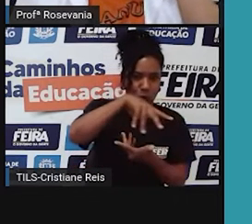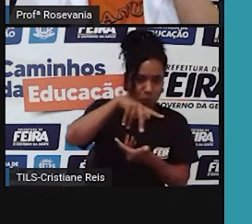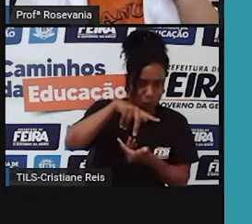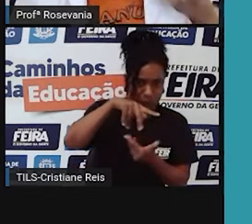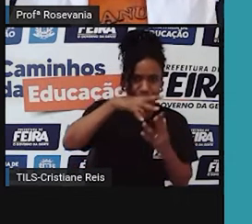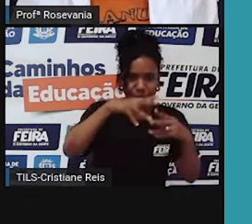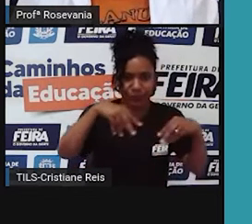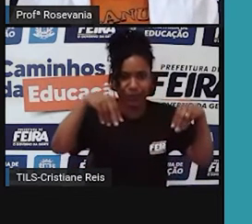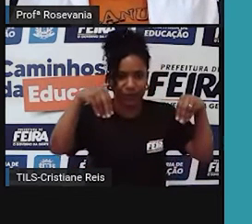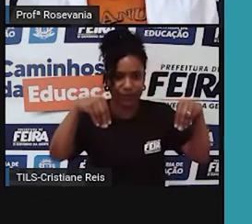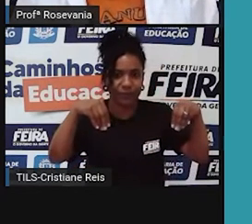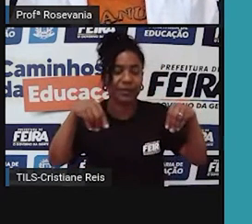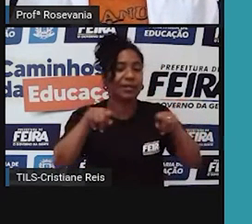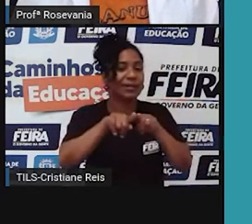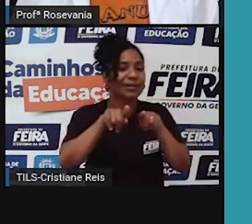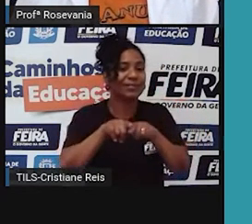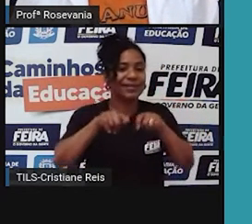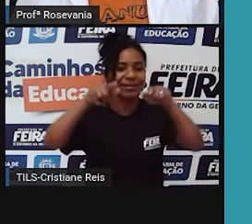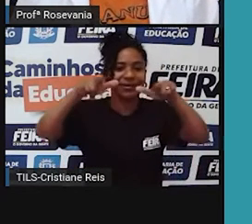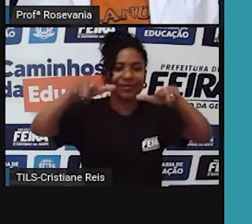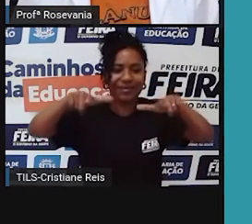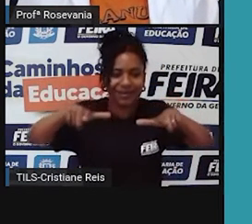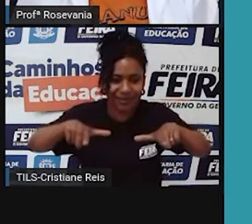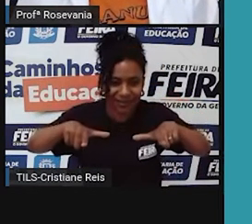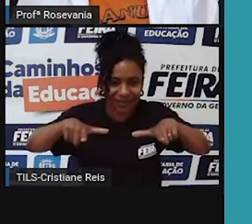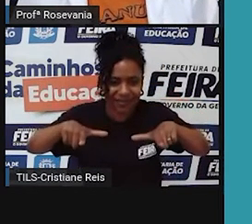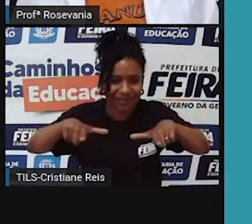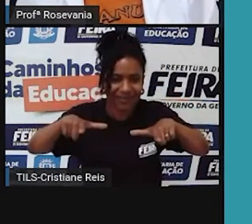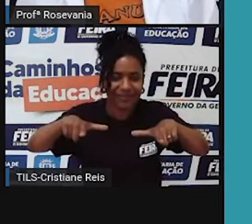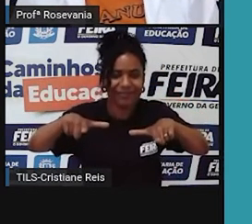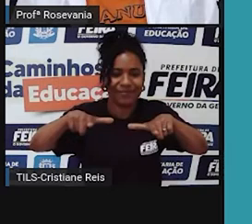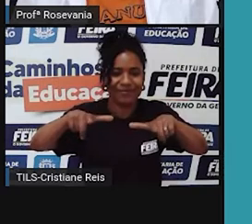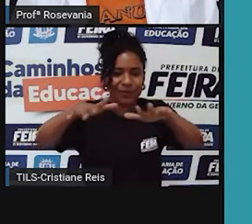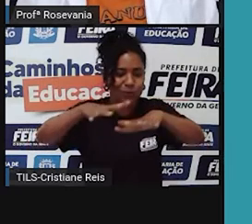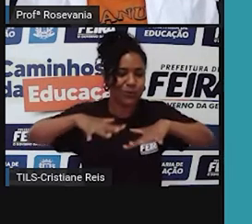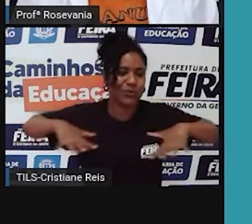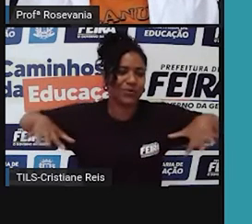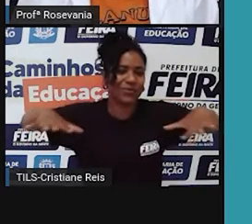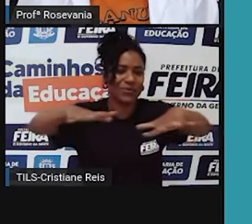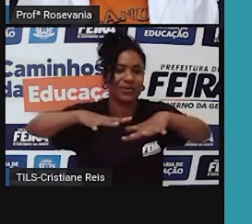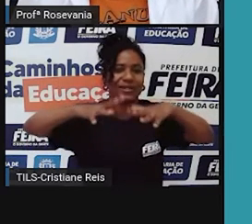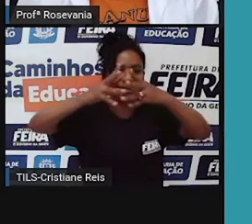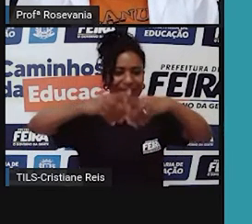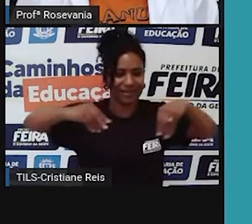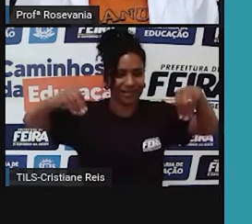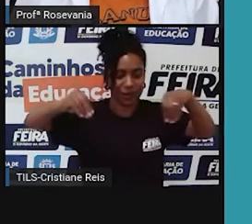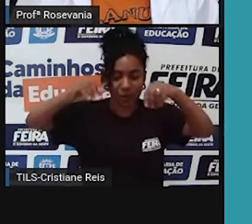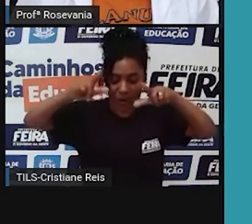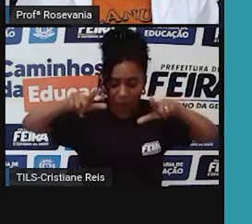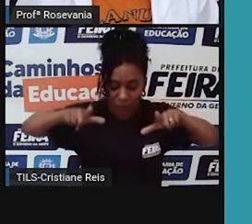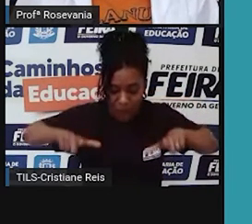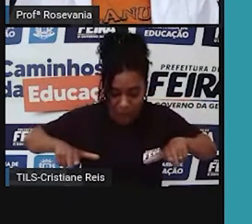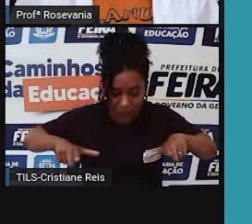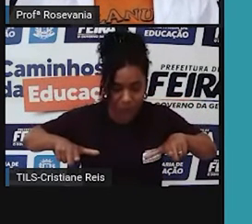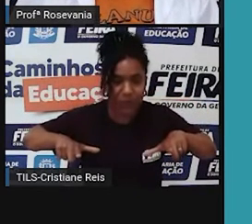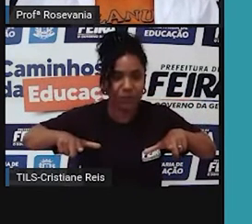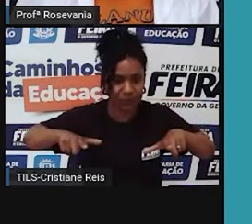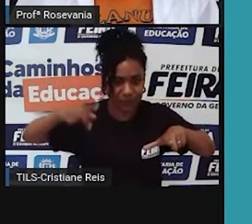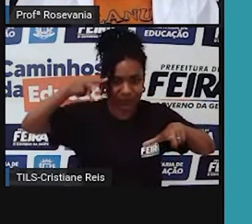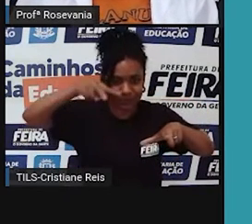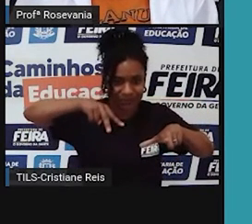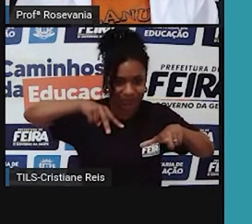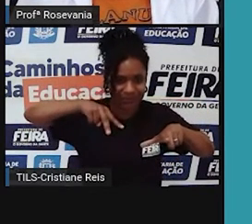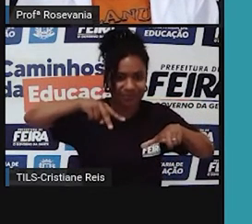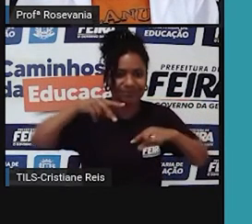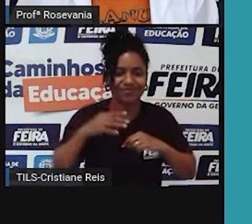a gente tem o planisfério, mapa que representa toda a superfície terrestre em um plano. Na outra, é na